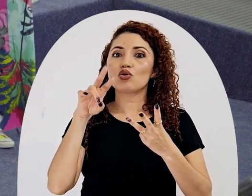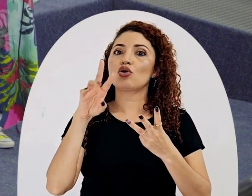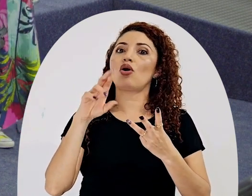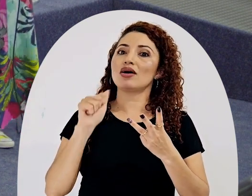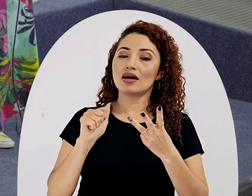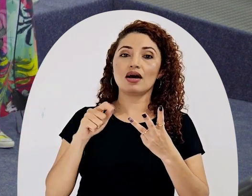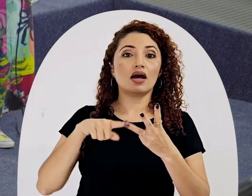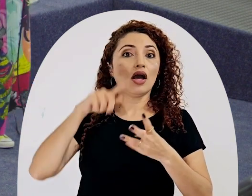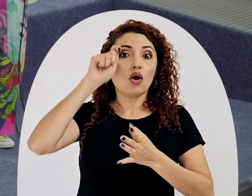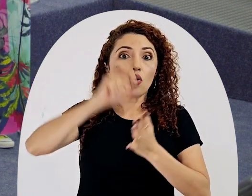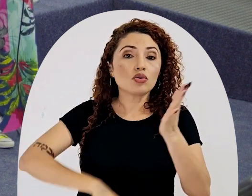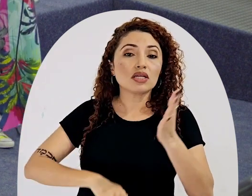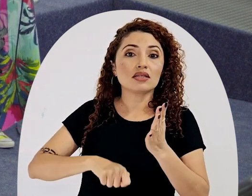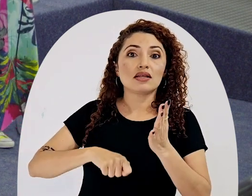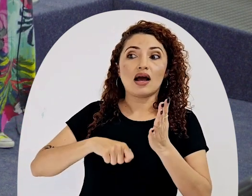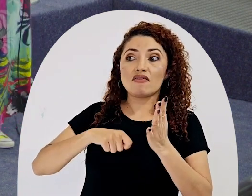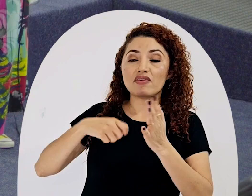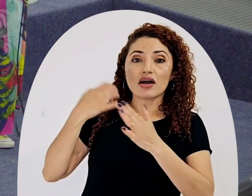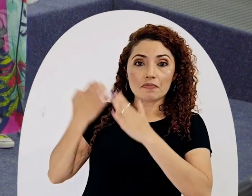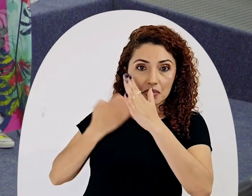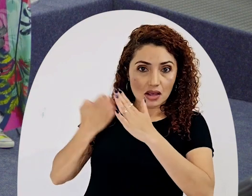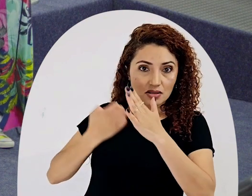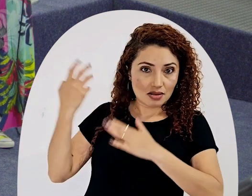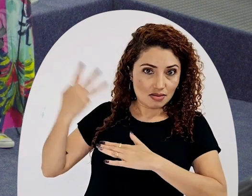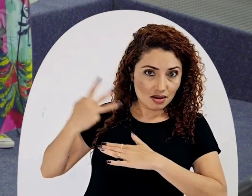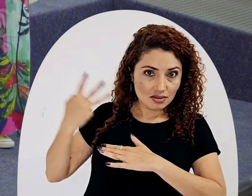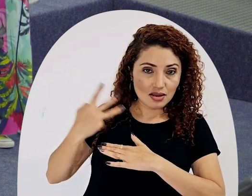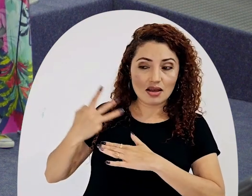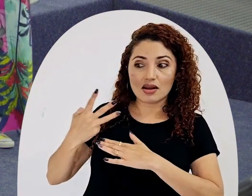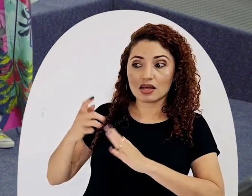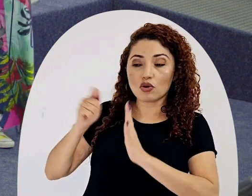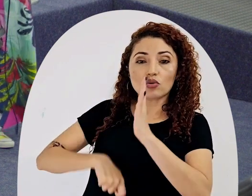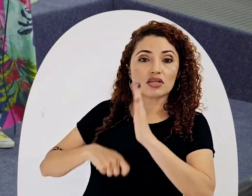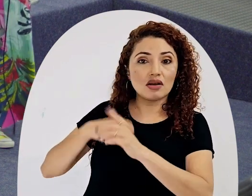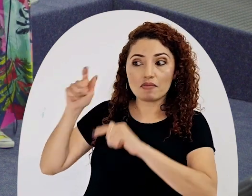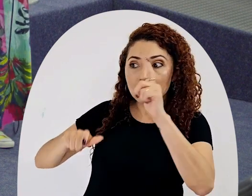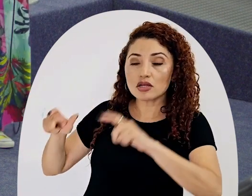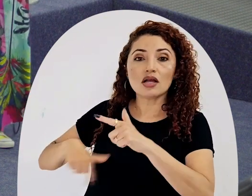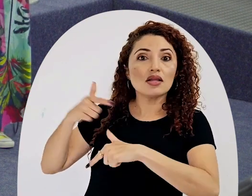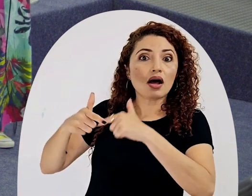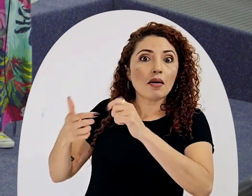Em 2023. Sim. Não. Oi?